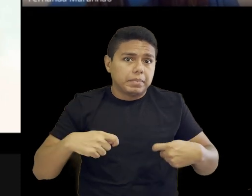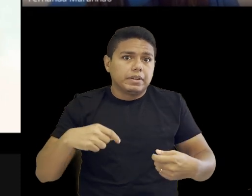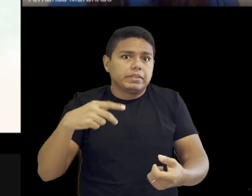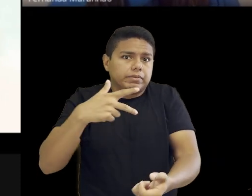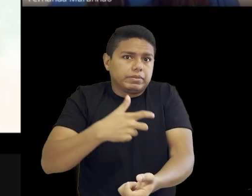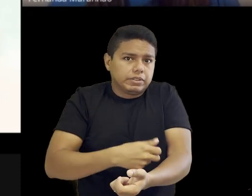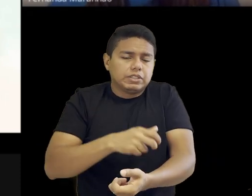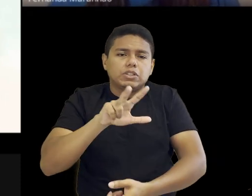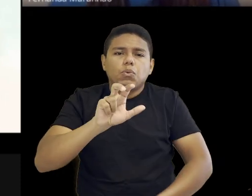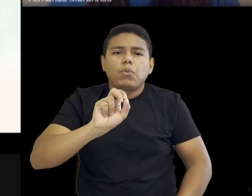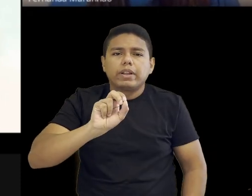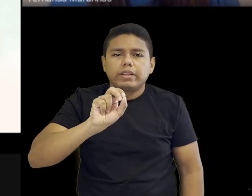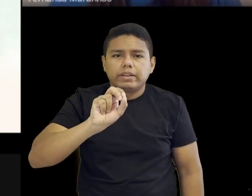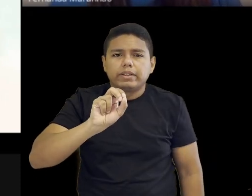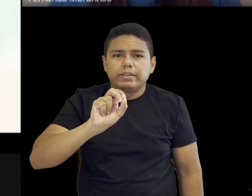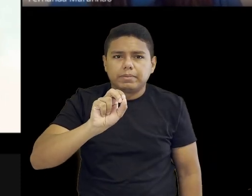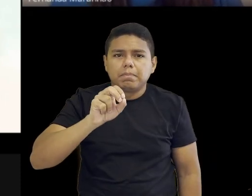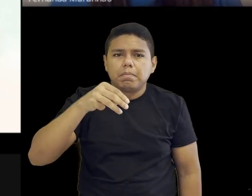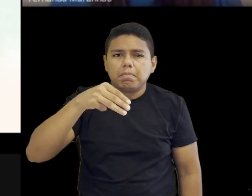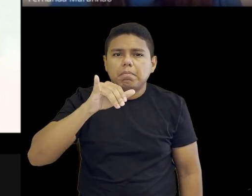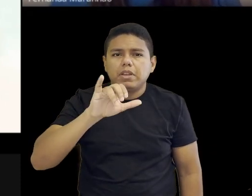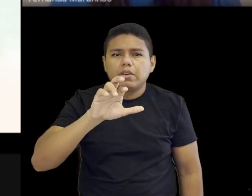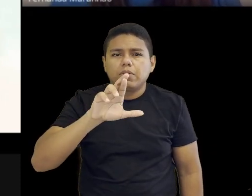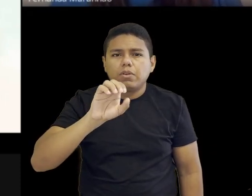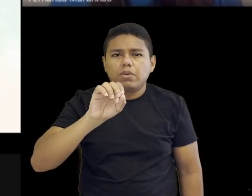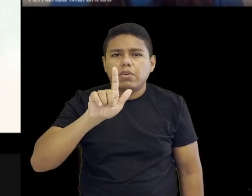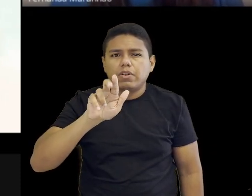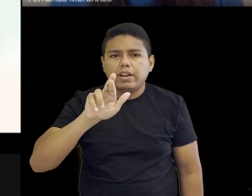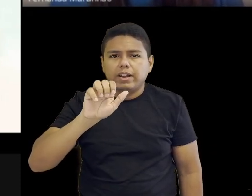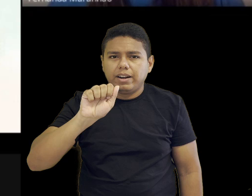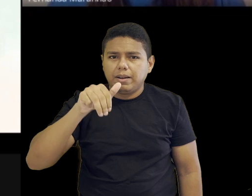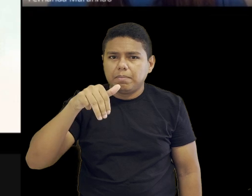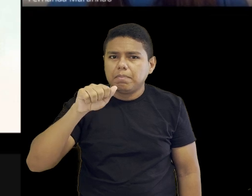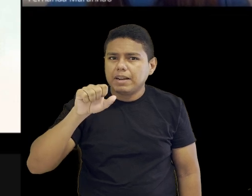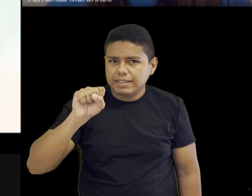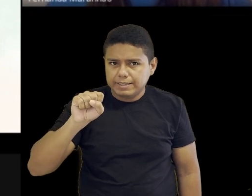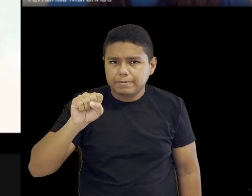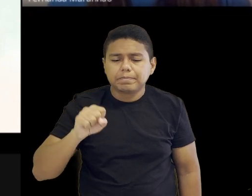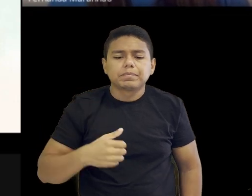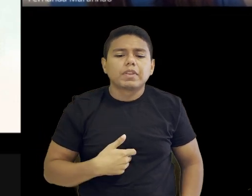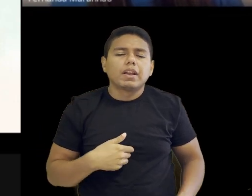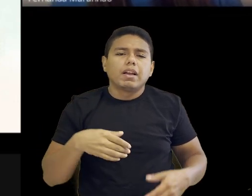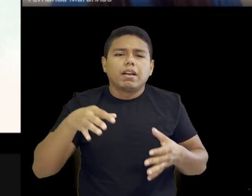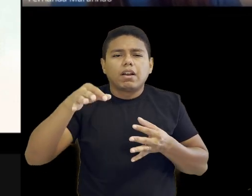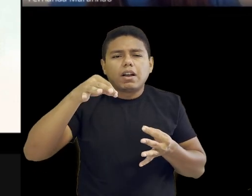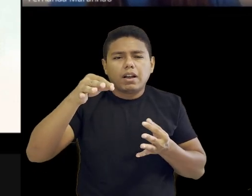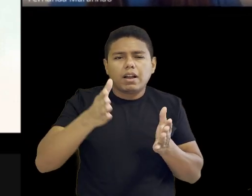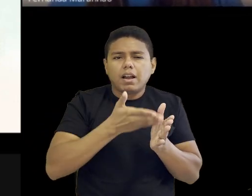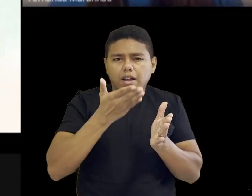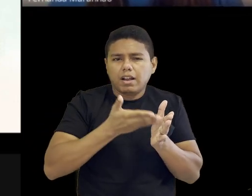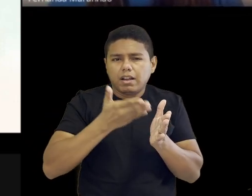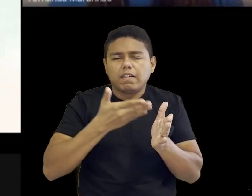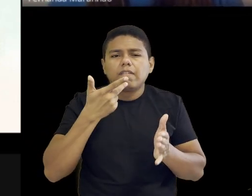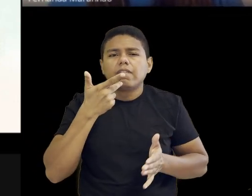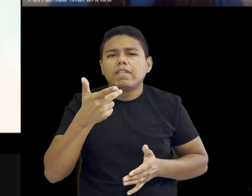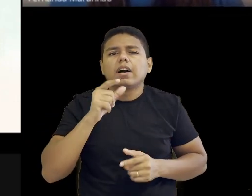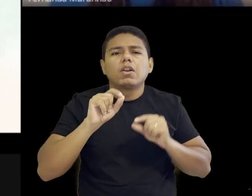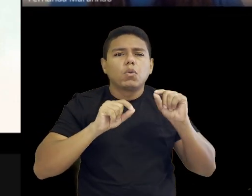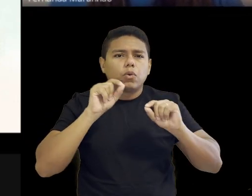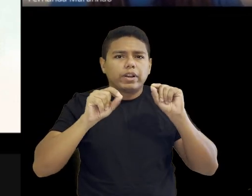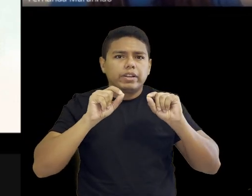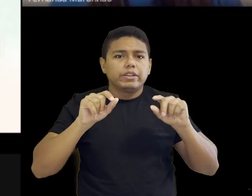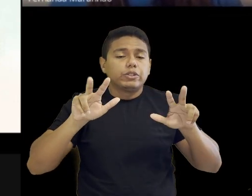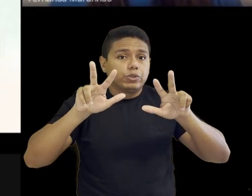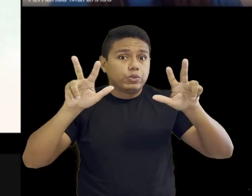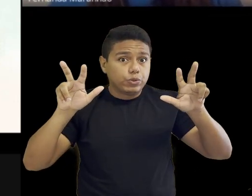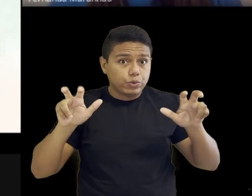a imunoglobulina de 50 microgramas. Eu trago nessa oportunidade também uma cartilha muito interessante